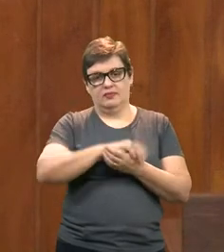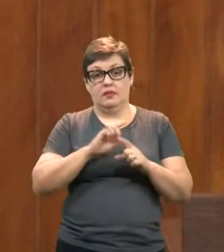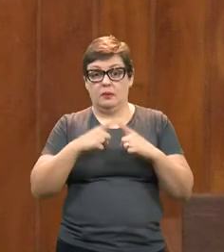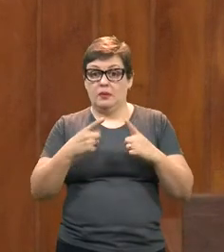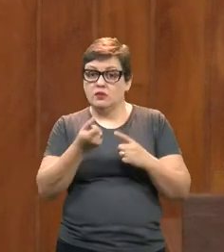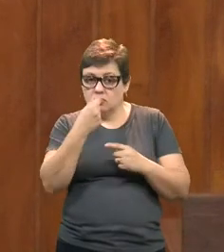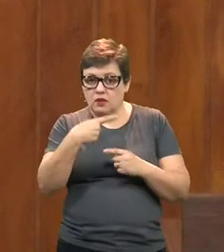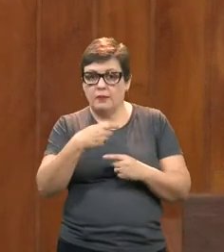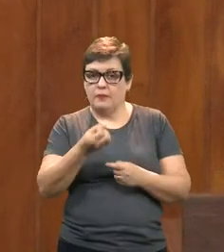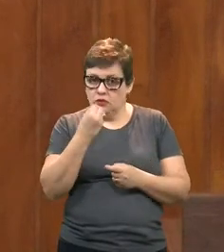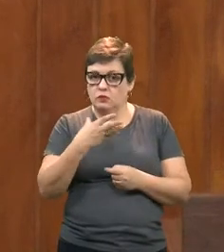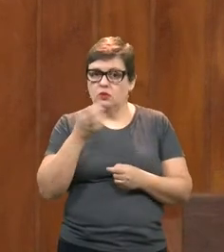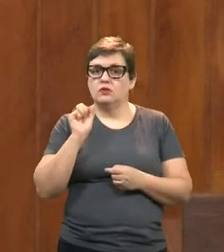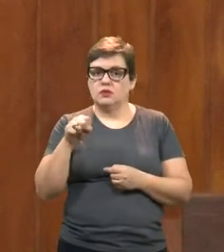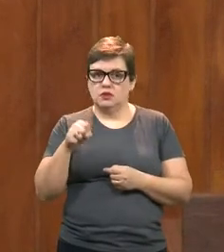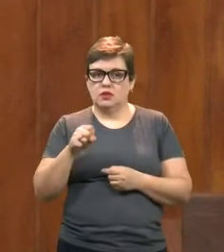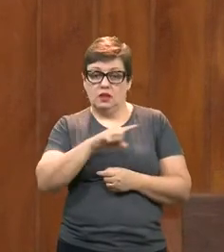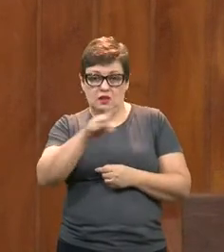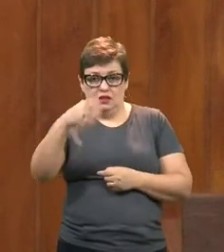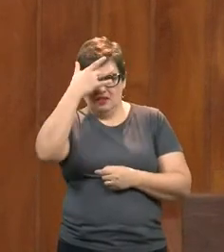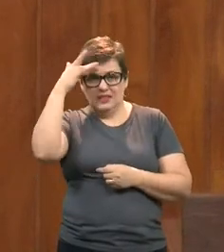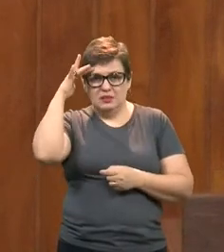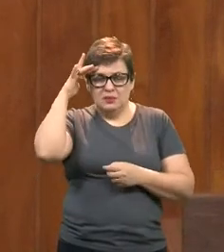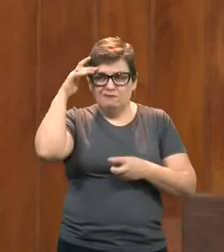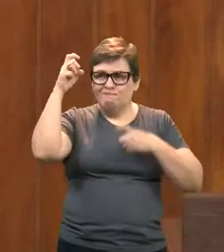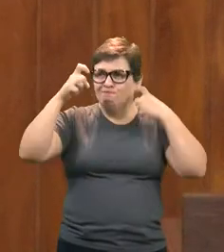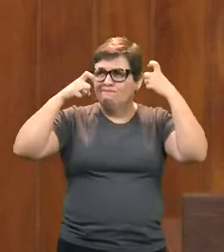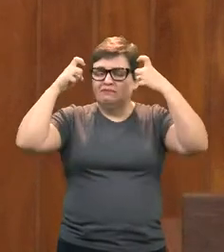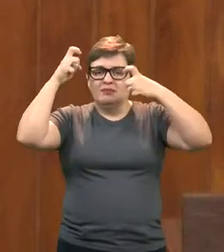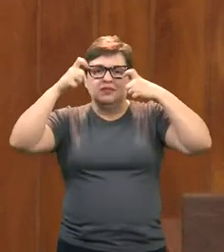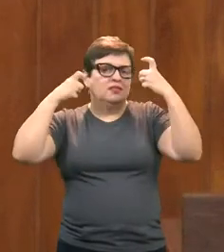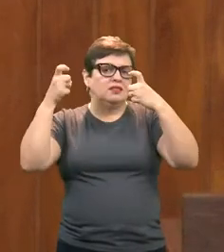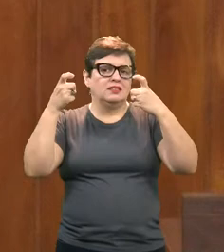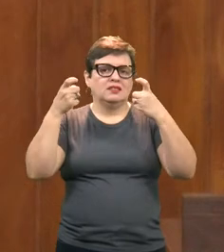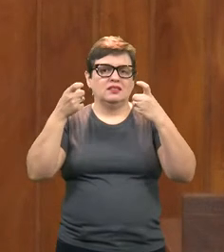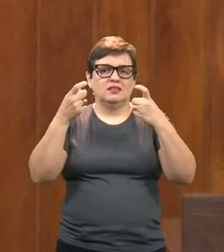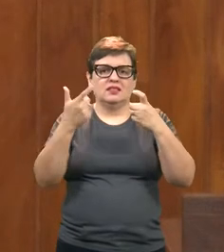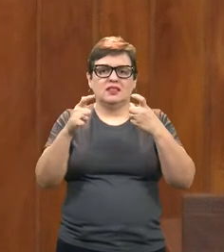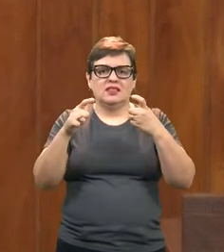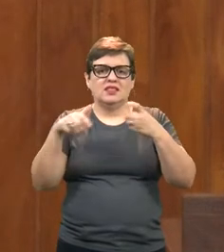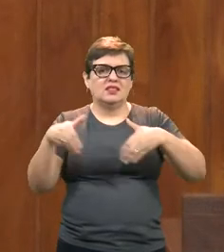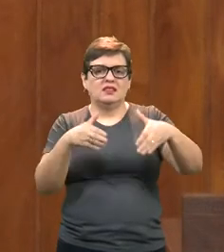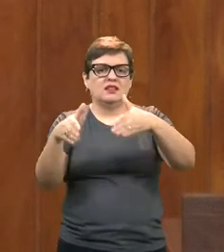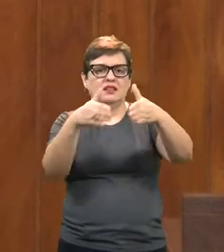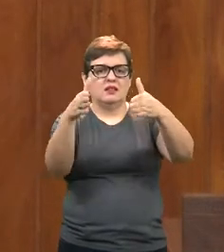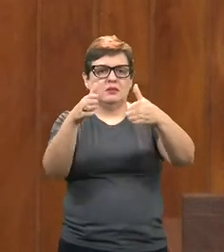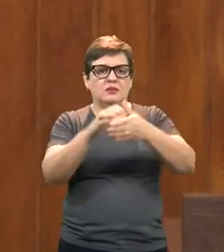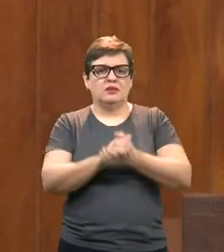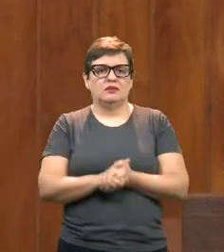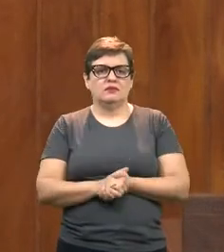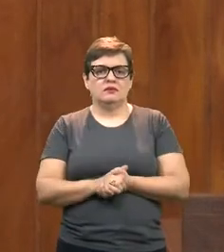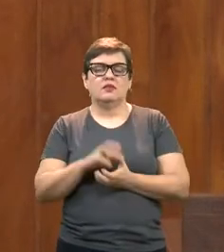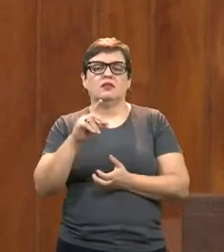Então, essas pessoas estão sem orientação, estão desesperadas. Eu estou falando de senhores de idade com